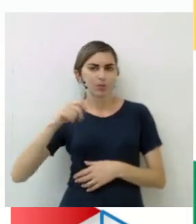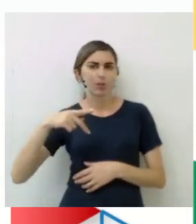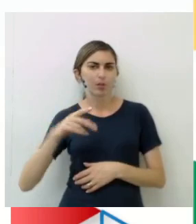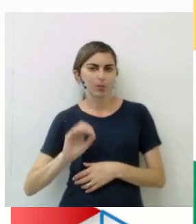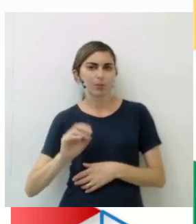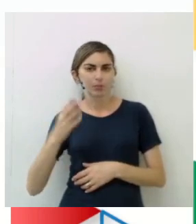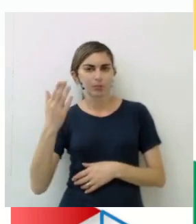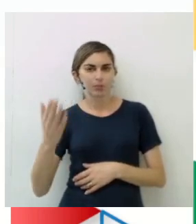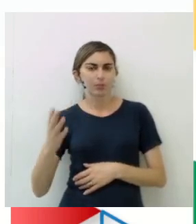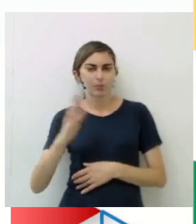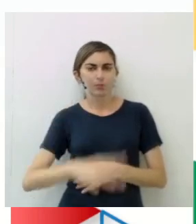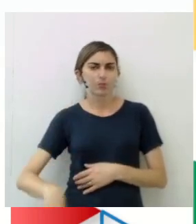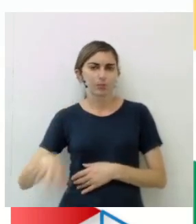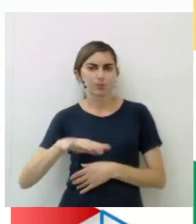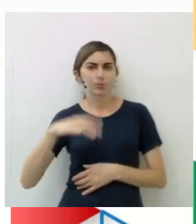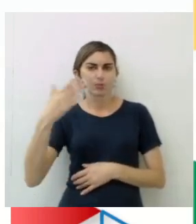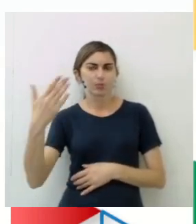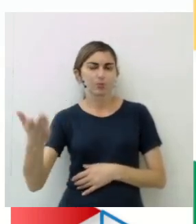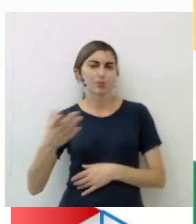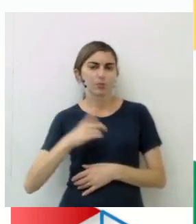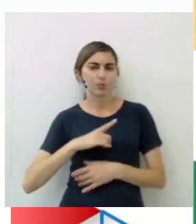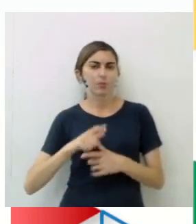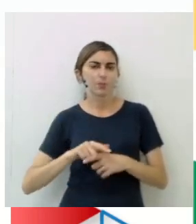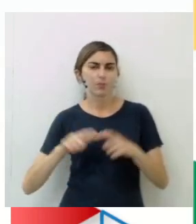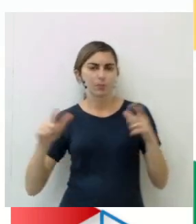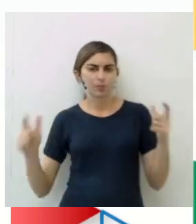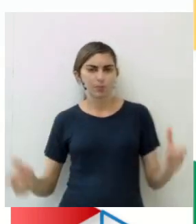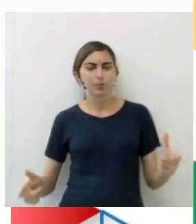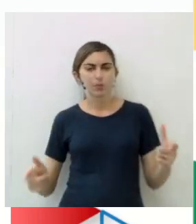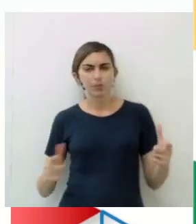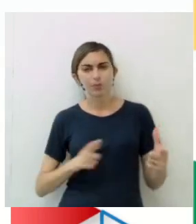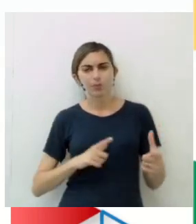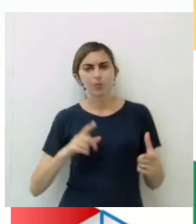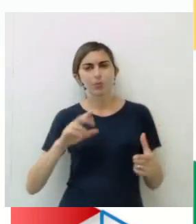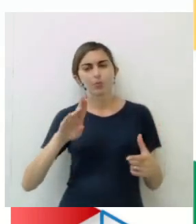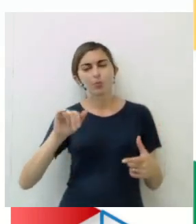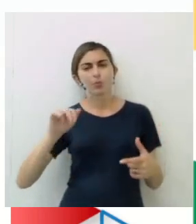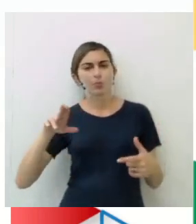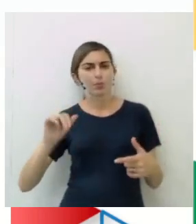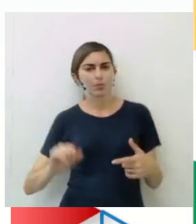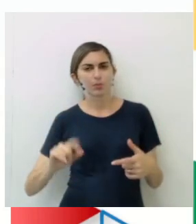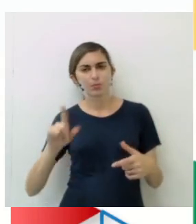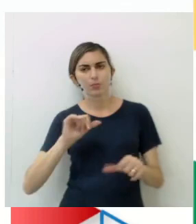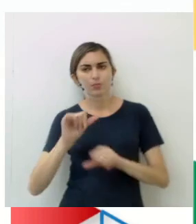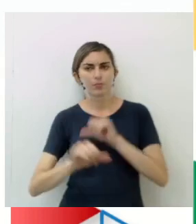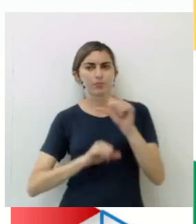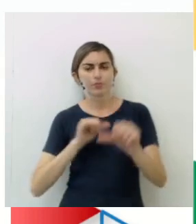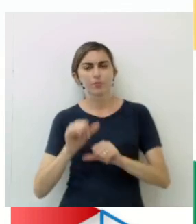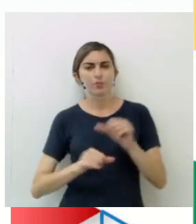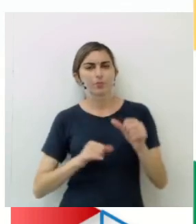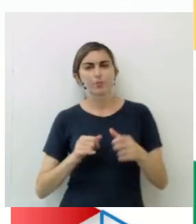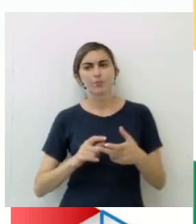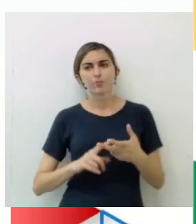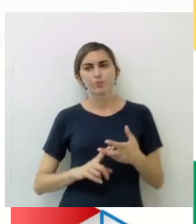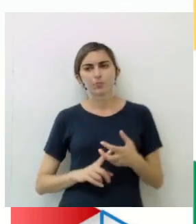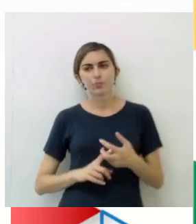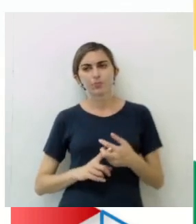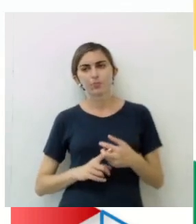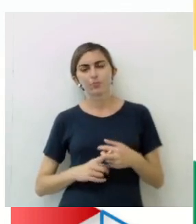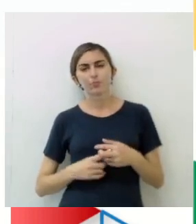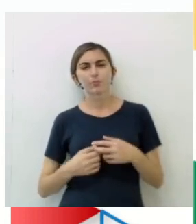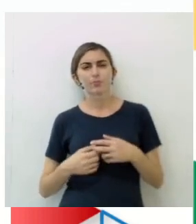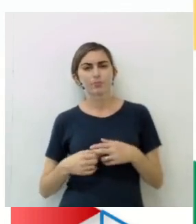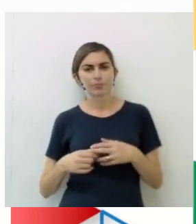né, as áreas rurais, eles eram maiores do que as áreas urbanas e que isso vem mudando ao longo do tempo. Então vamos voltar